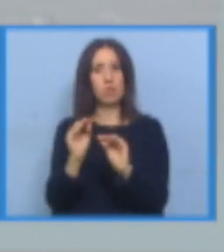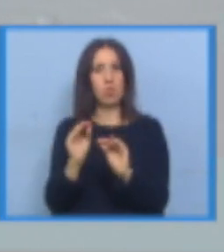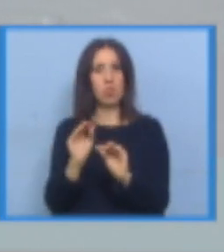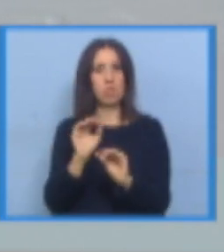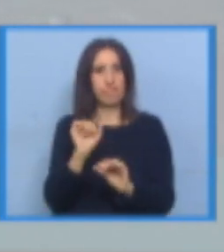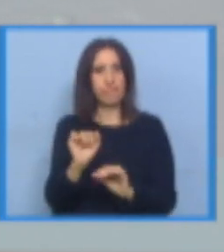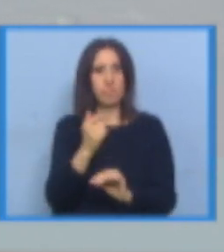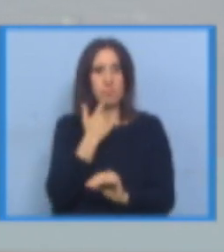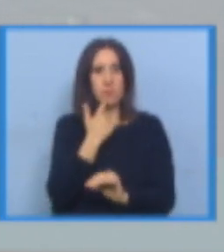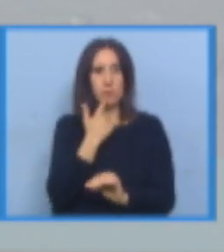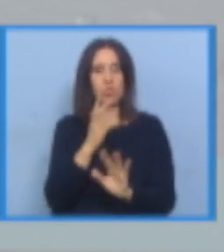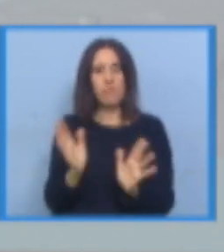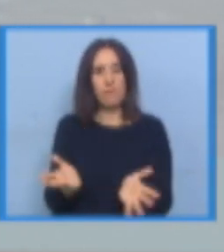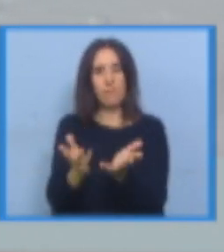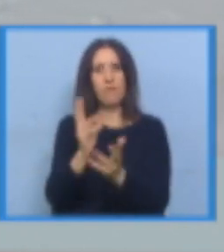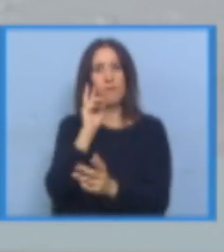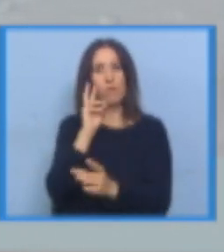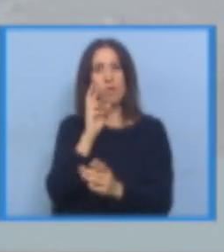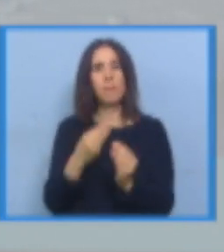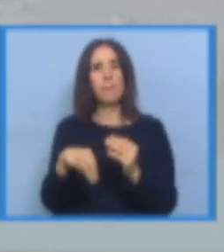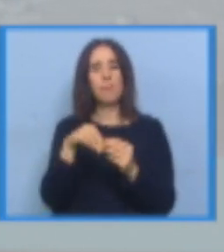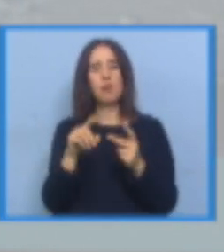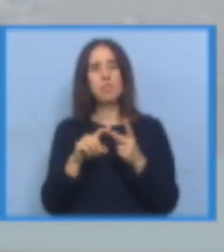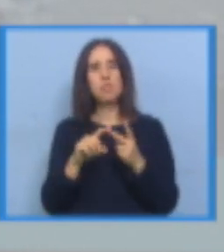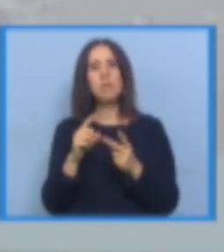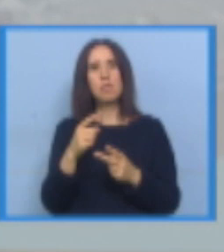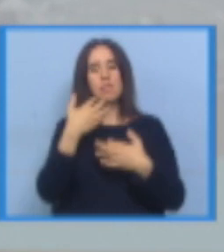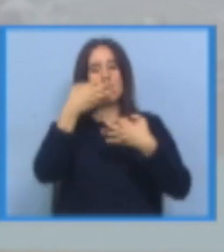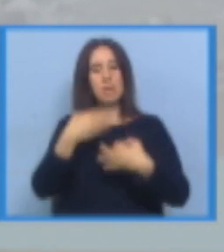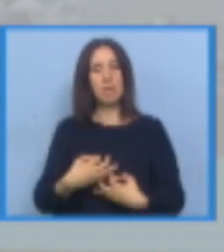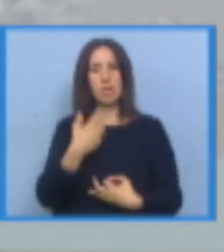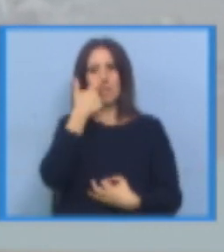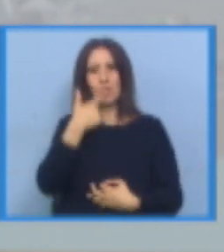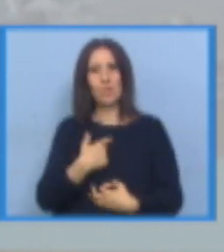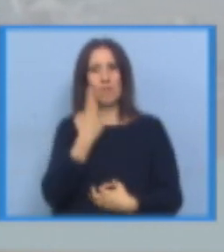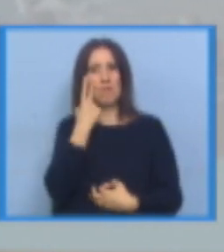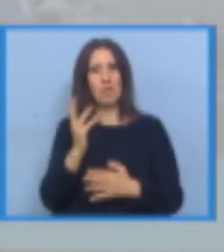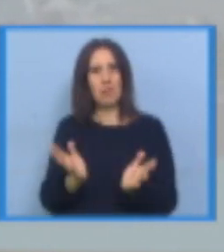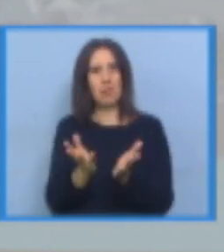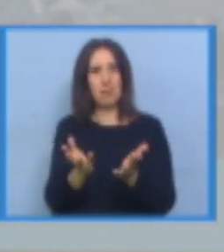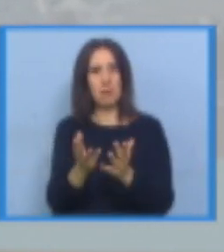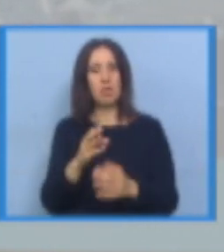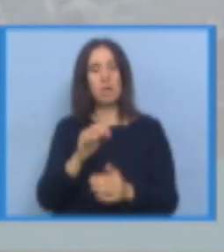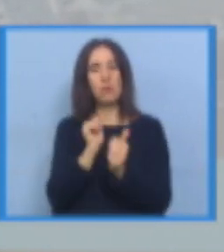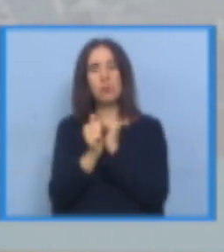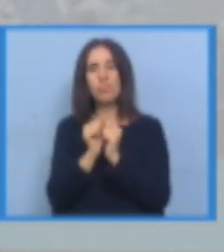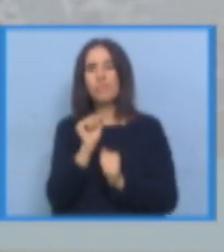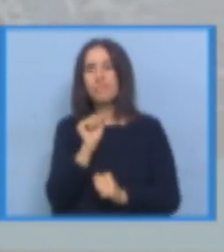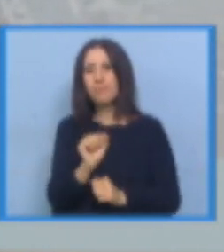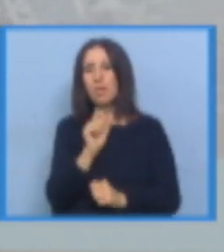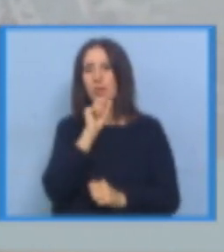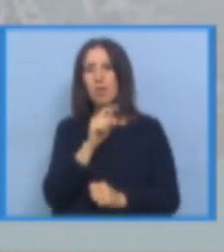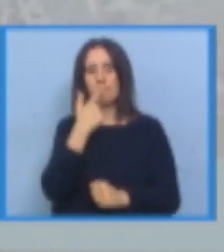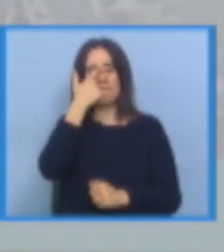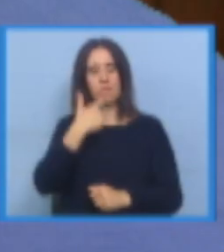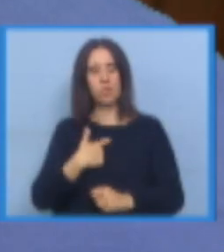educacional, digamos, que é a promoção dos valores, e também da promoção da dignidade da pessoa humana. Portanto, o desporto como local de superação